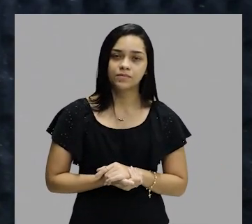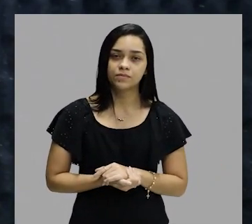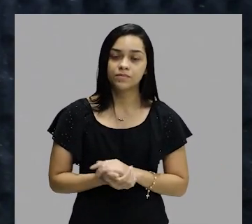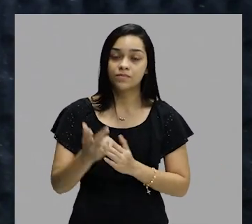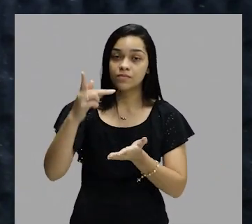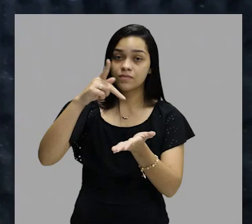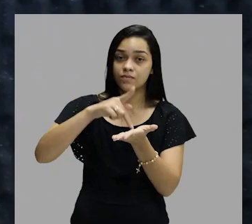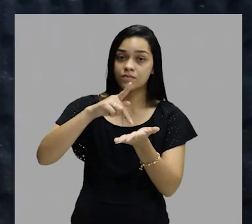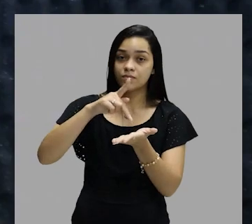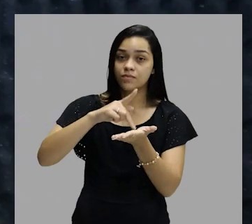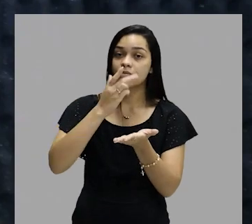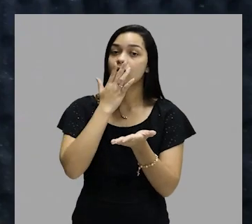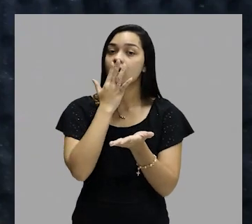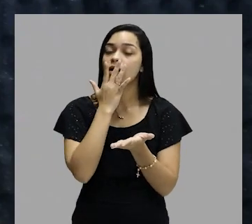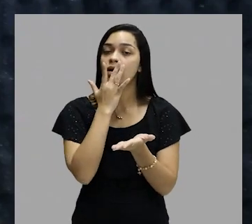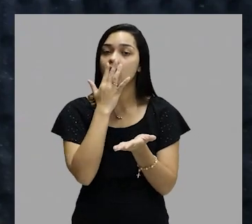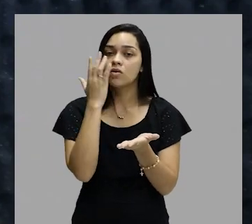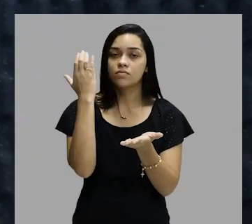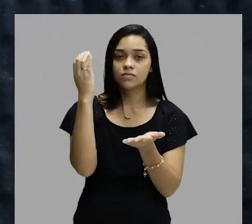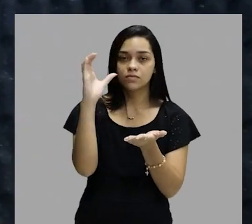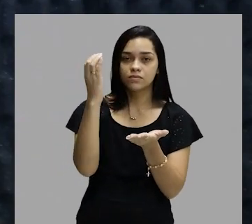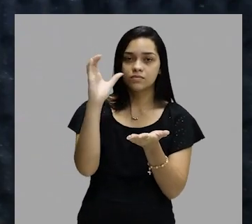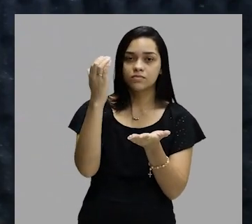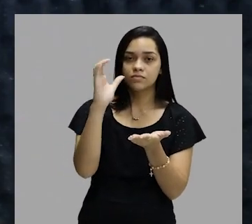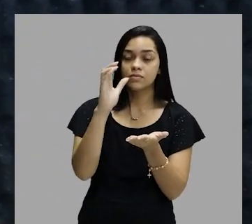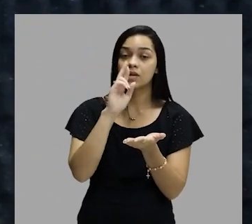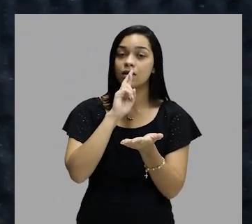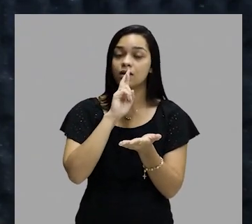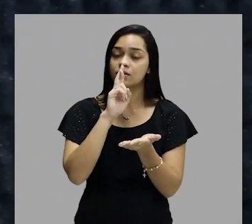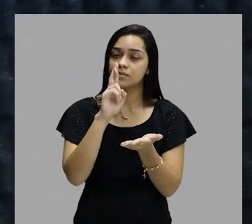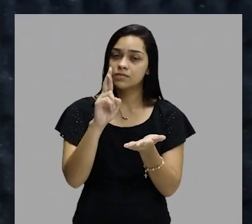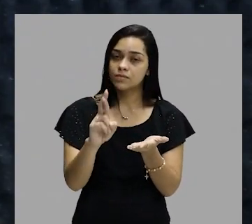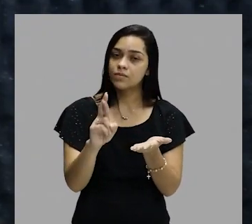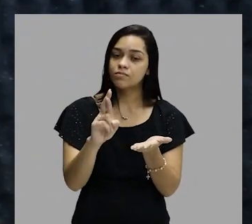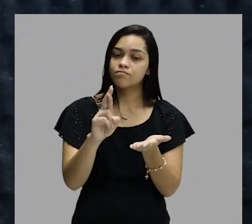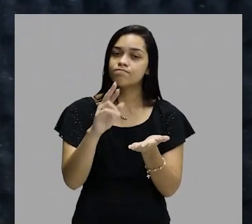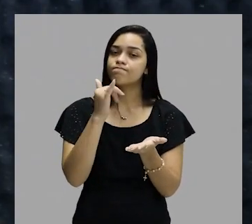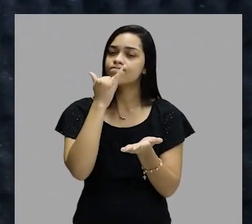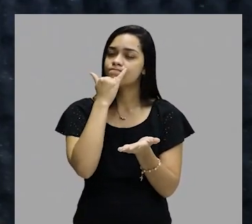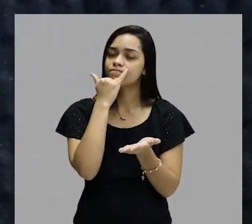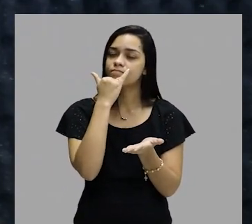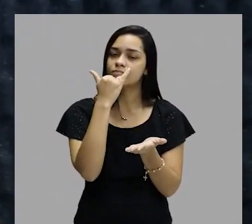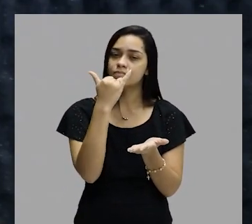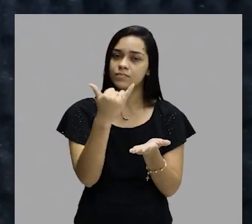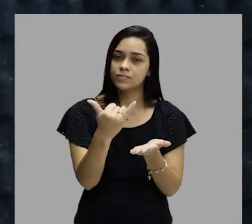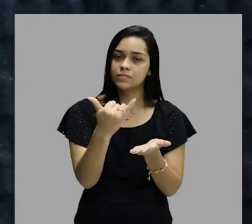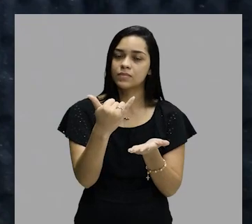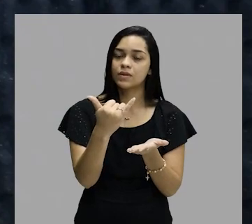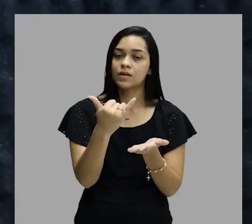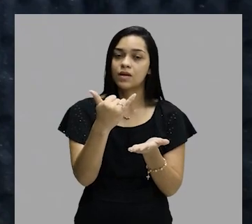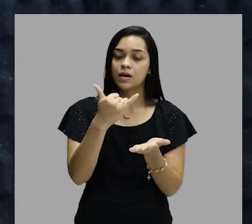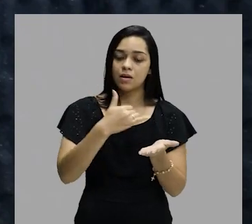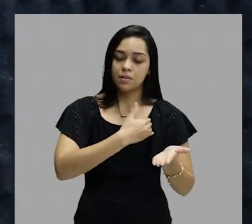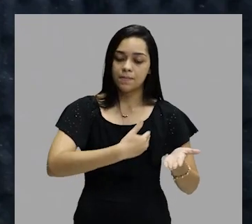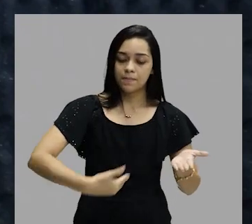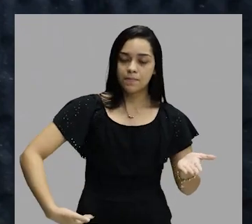real, cor, ciência, resposta, perdão,